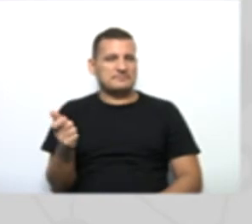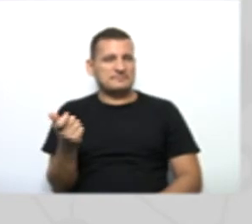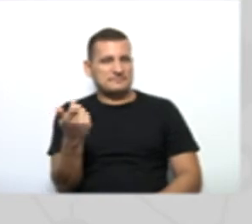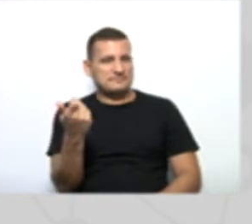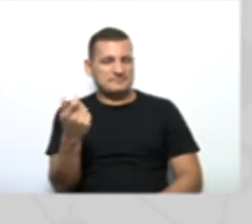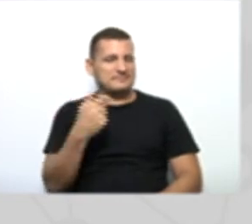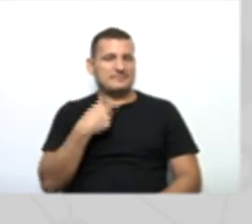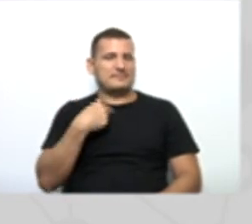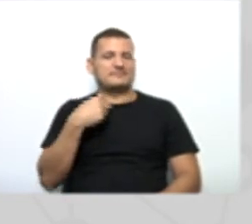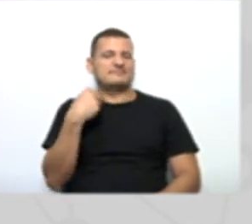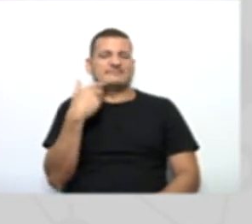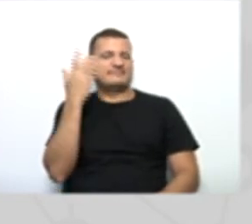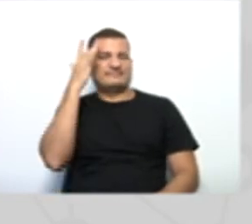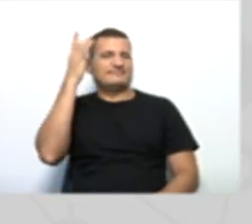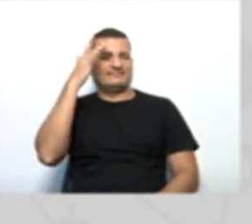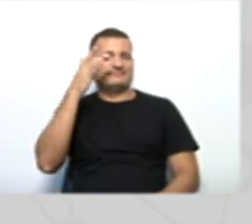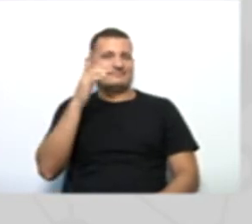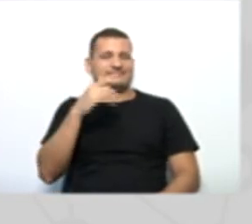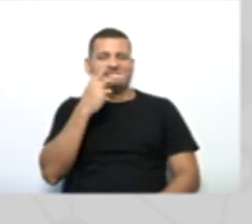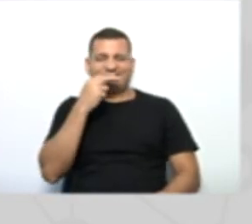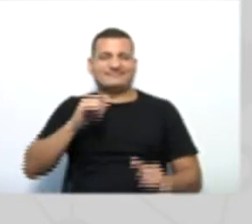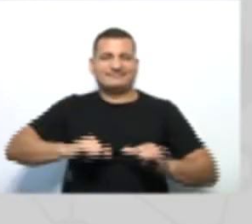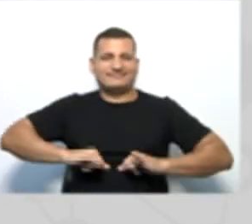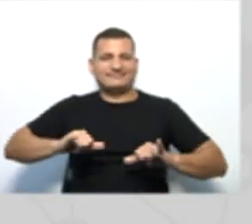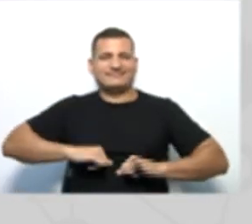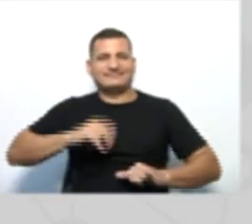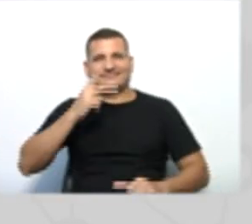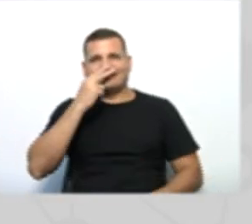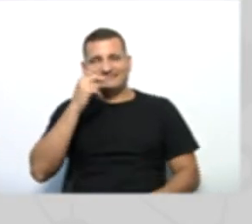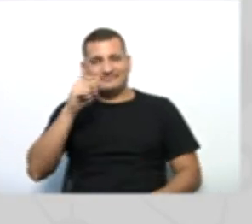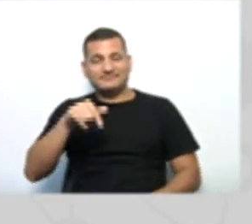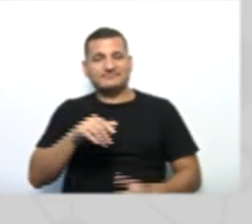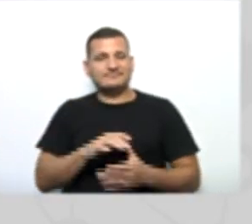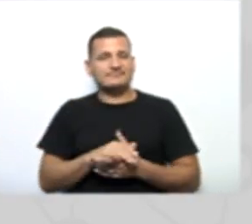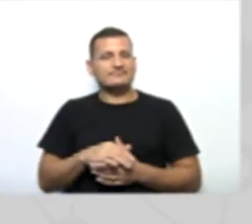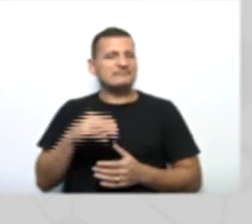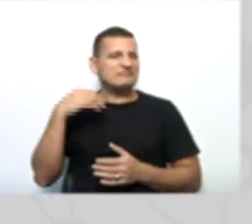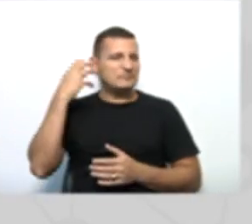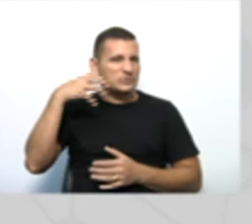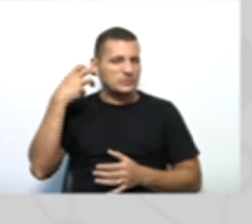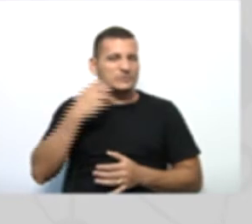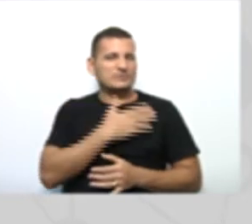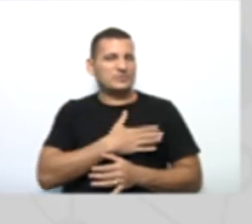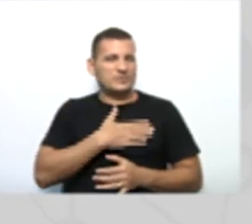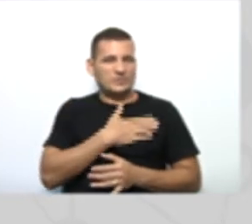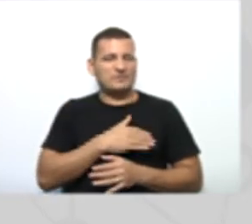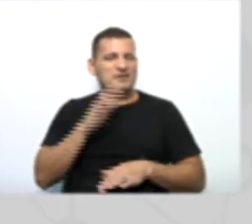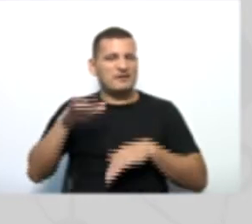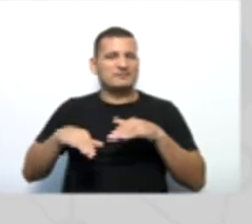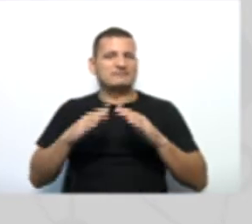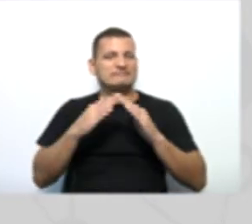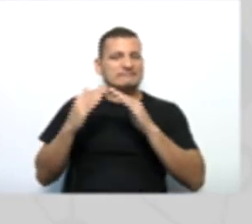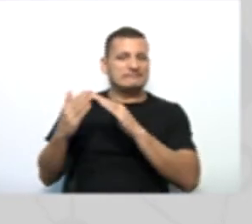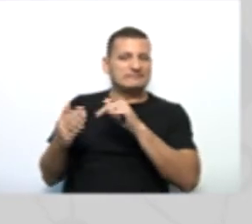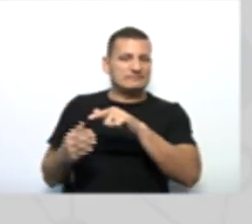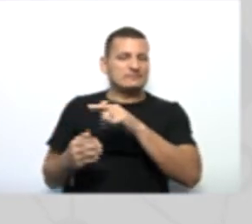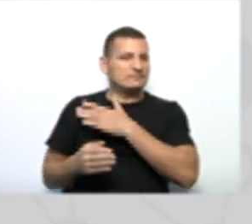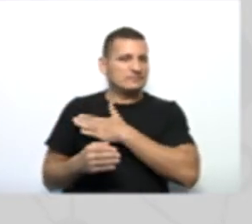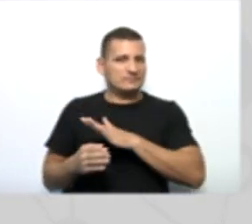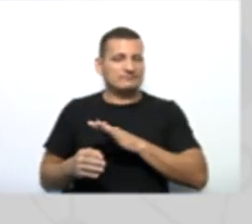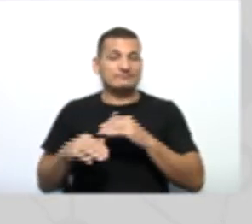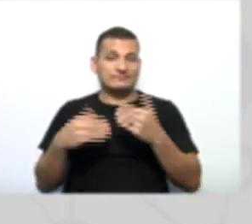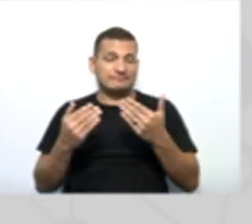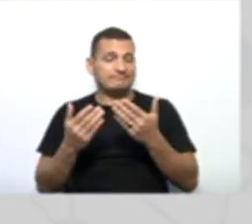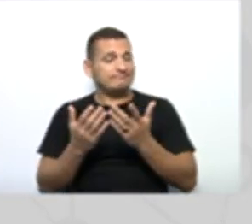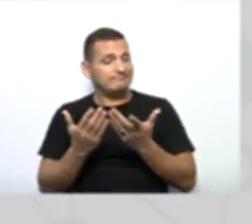cantar a música aqui pra não... É a sofrência, é a sofrência. É verdade, então... E aí coloca a música que gosta, mas o vizinho não gosta, ou então... Por